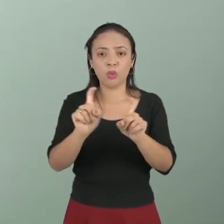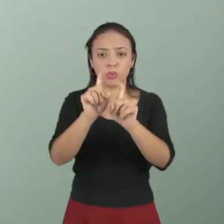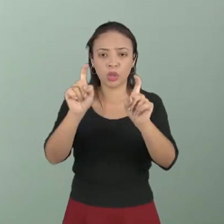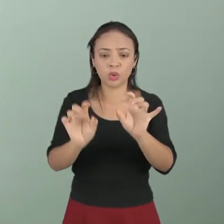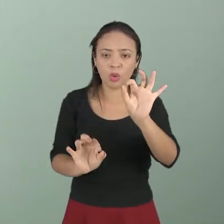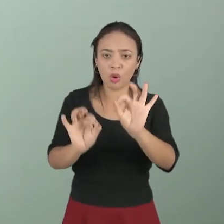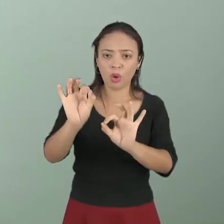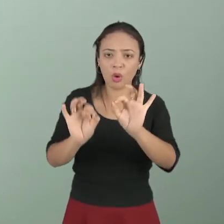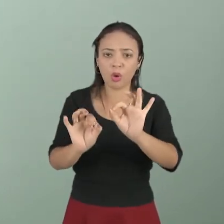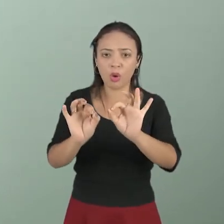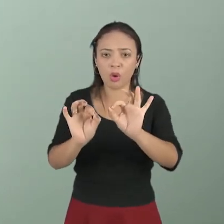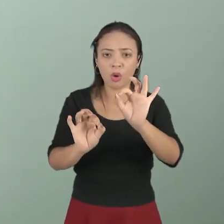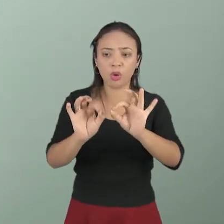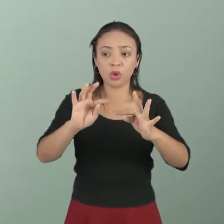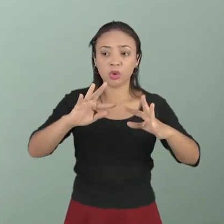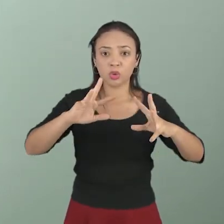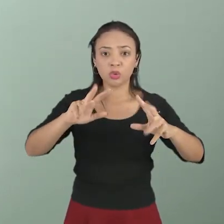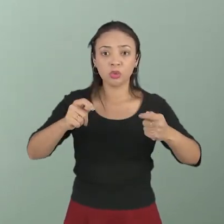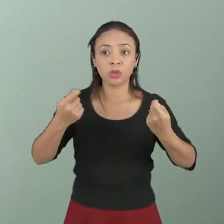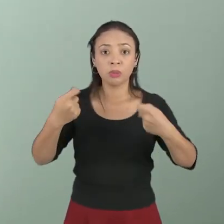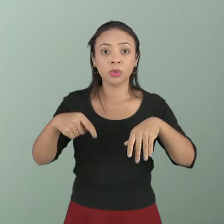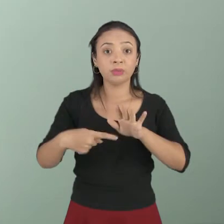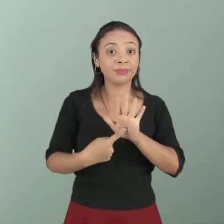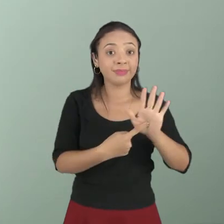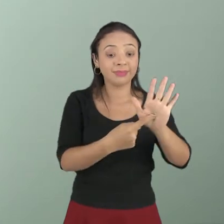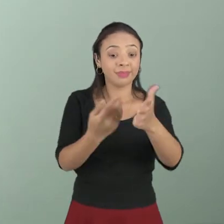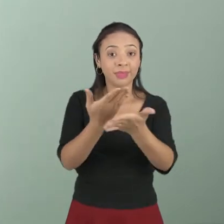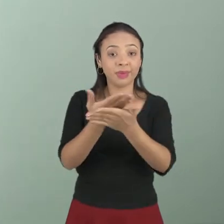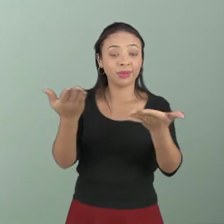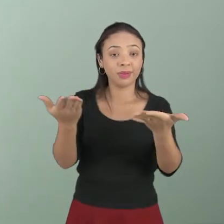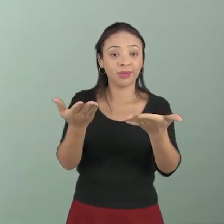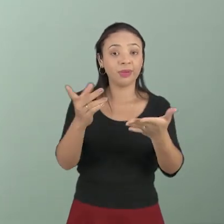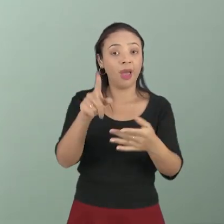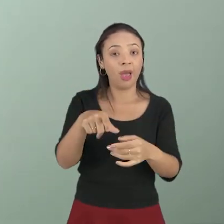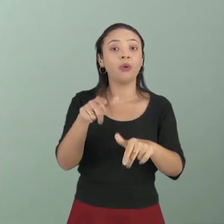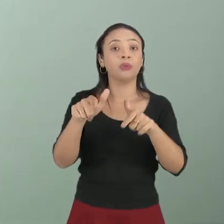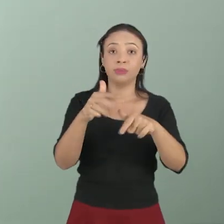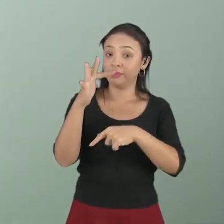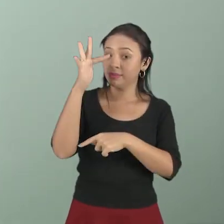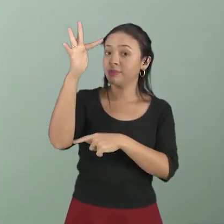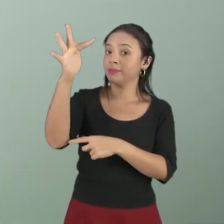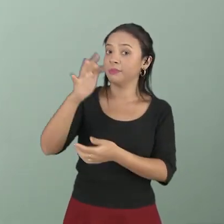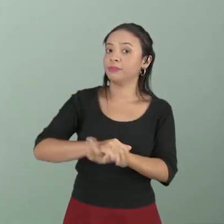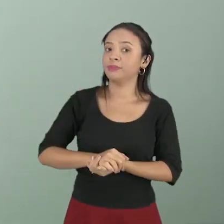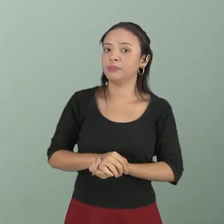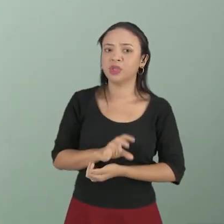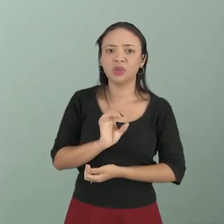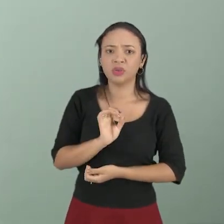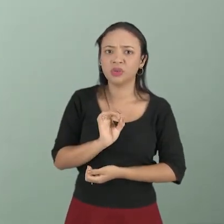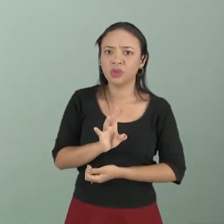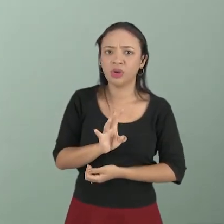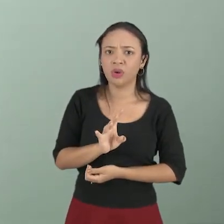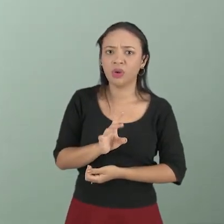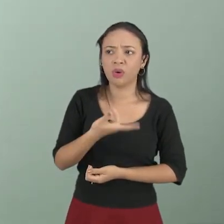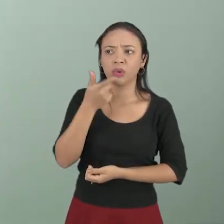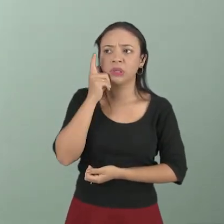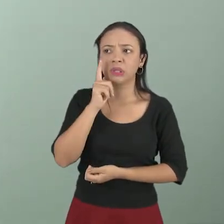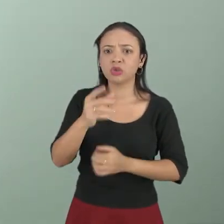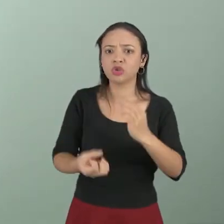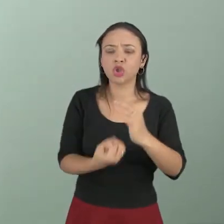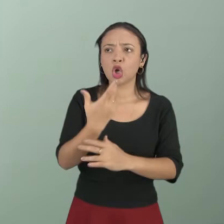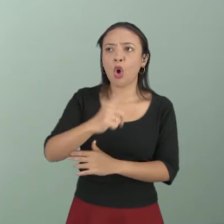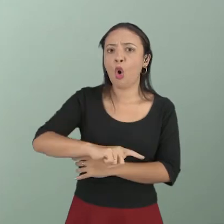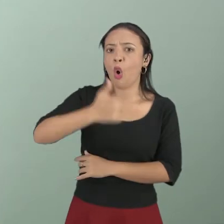ele ajeitou todo aqui para eu poder transmitir para vocês. Esse é o trabalho do futuro. Para por aí, será que vão surgir novas